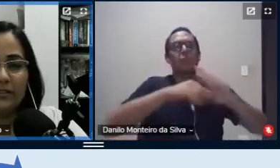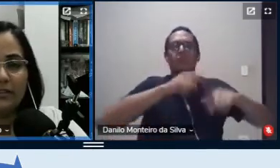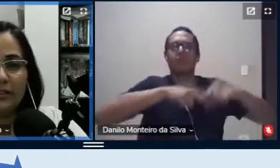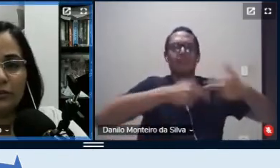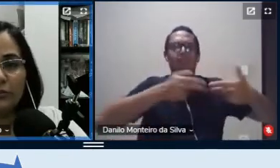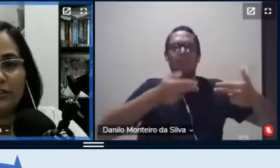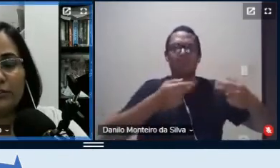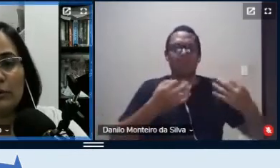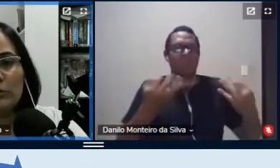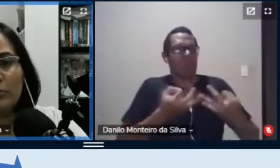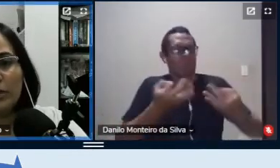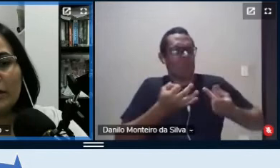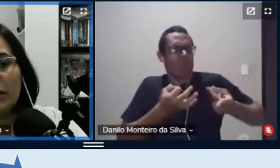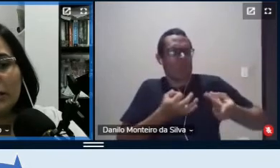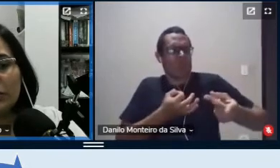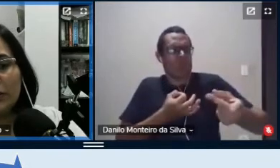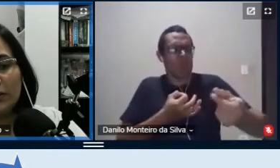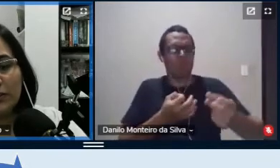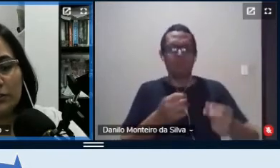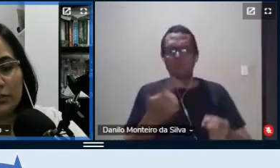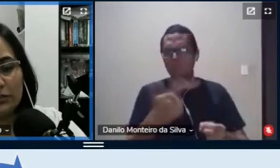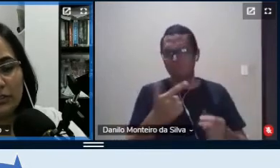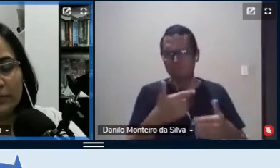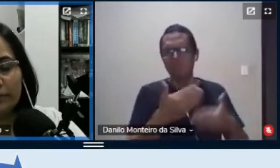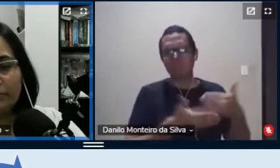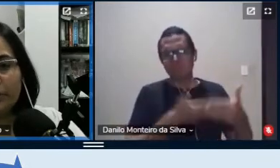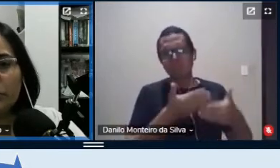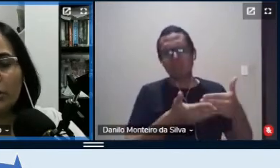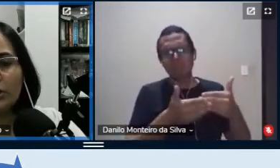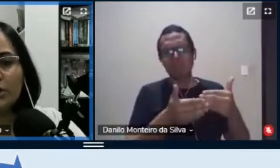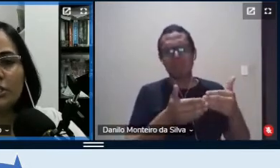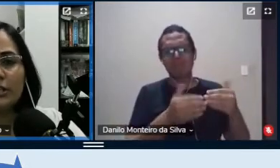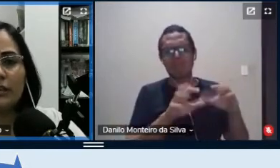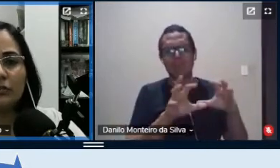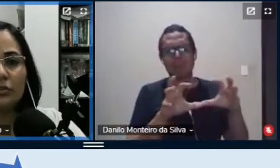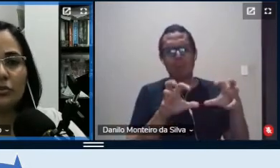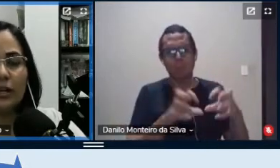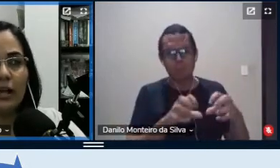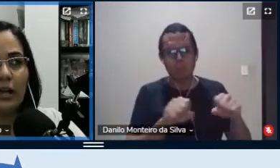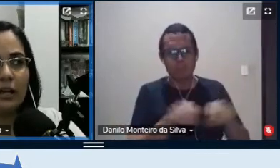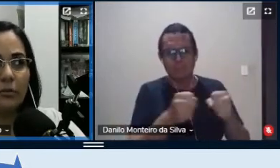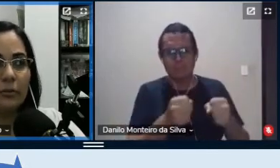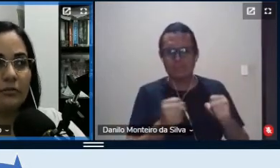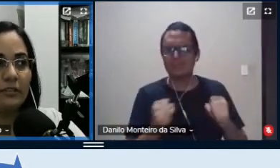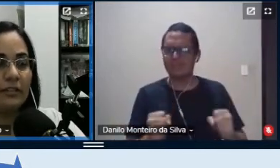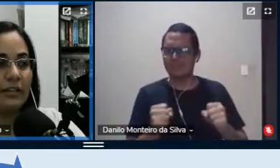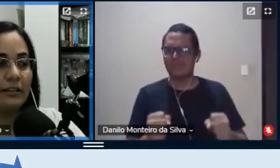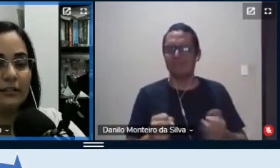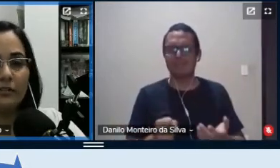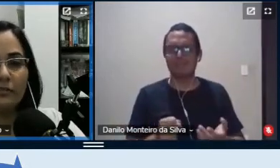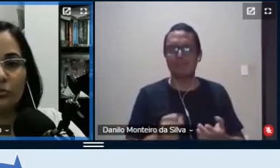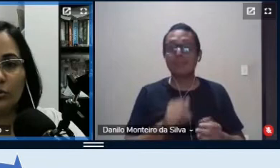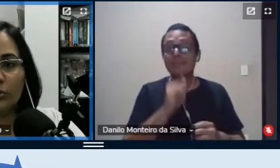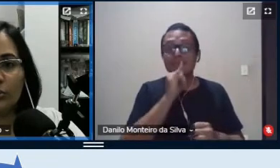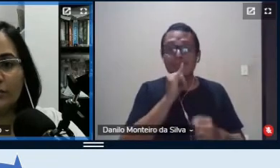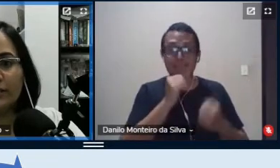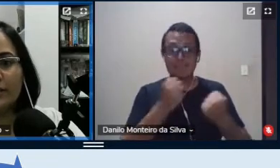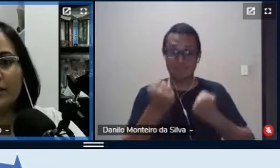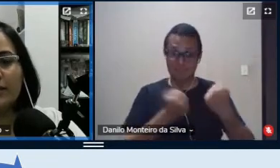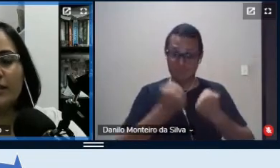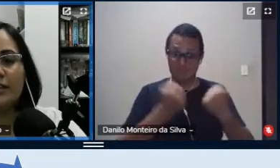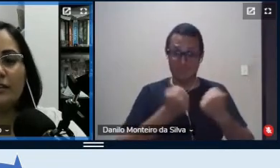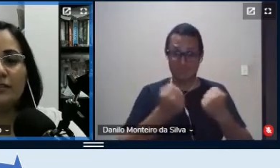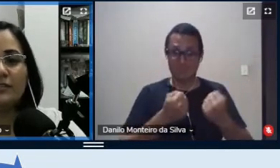E eu preciso fazer o acompanhamento desse ciclo de vida. Então, quando a gente leva o nosso carro para fazer aquelas revisões,